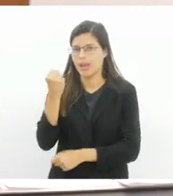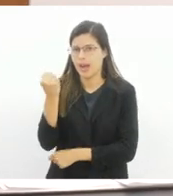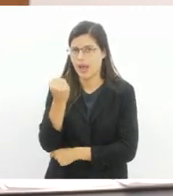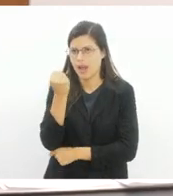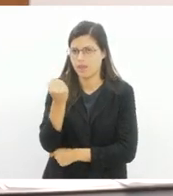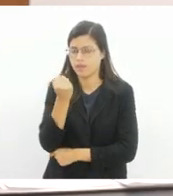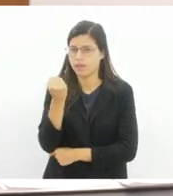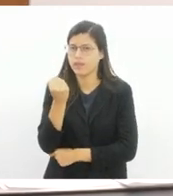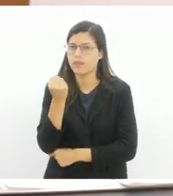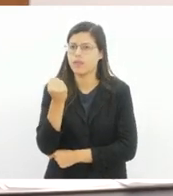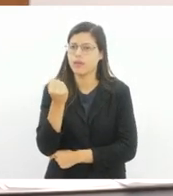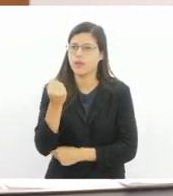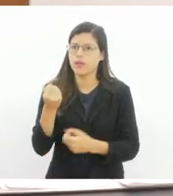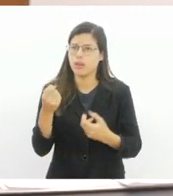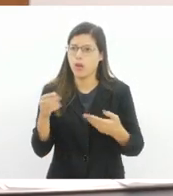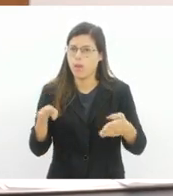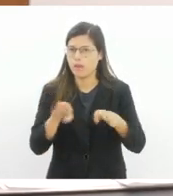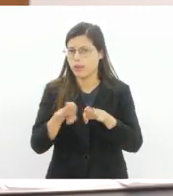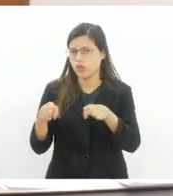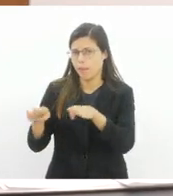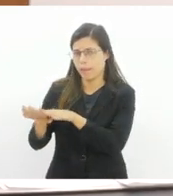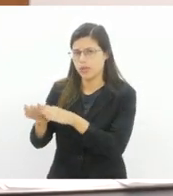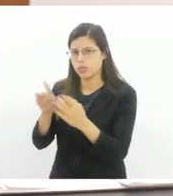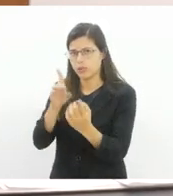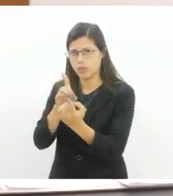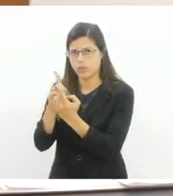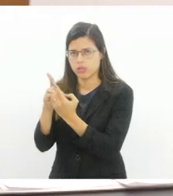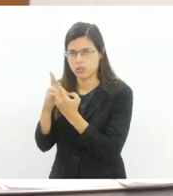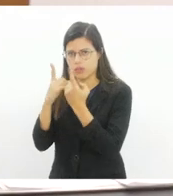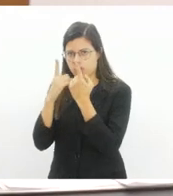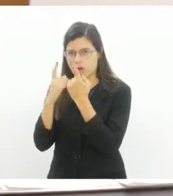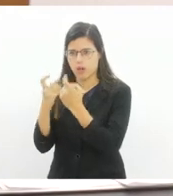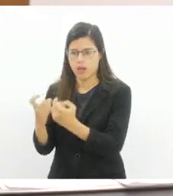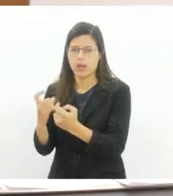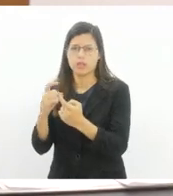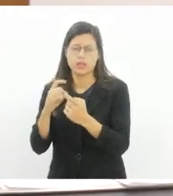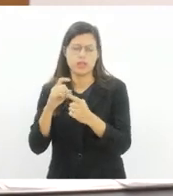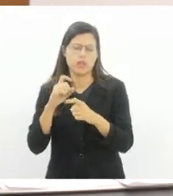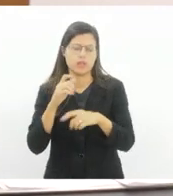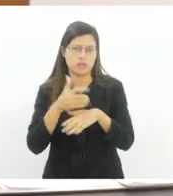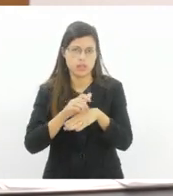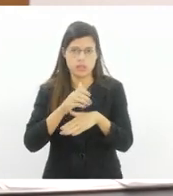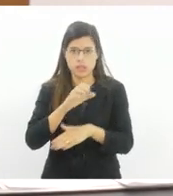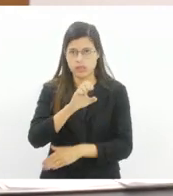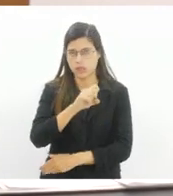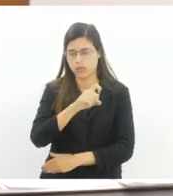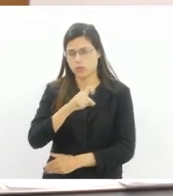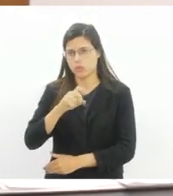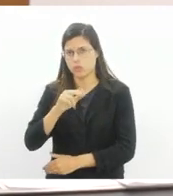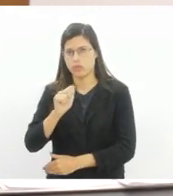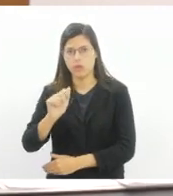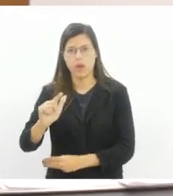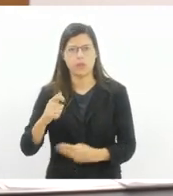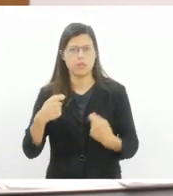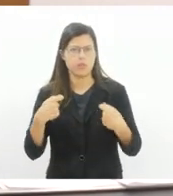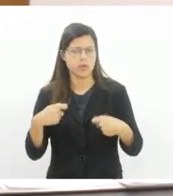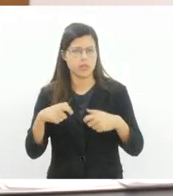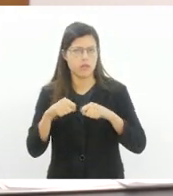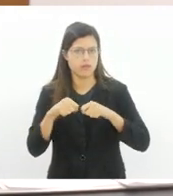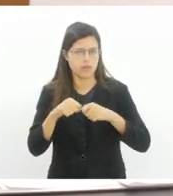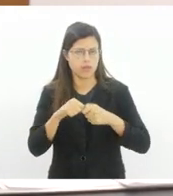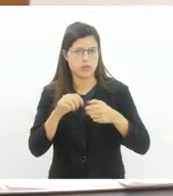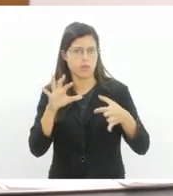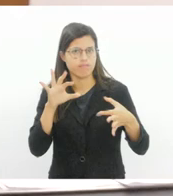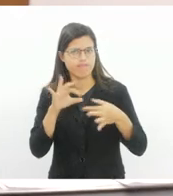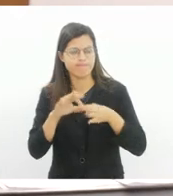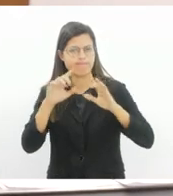dos serviços de violência sexual. E a gente precisa realmente fazer uma corrente para frente, aqui foi